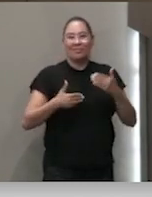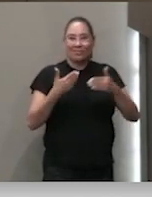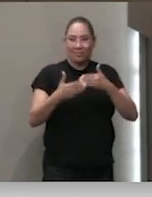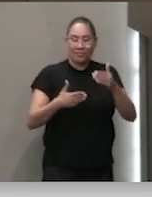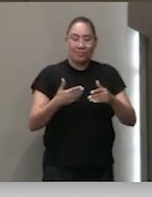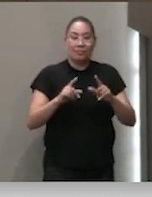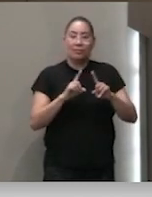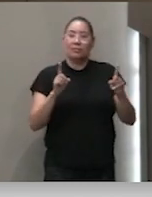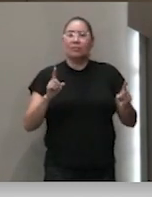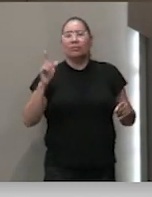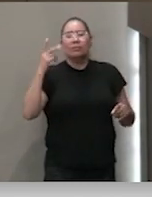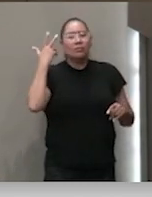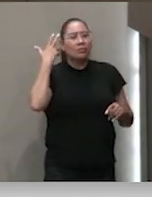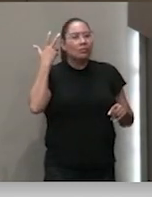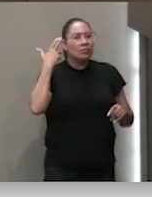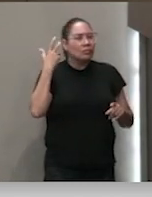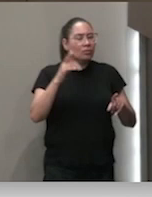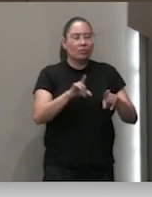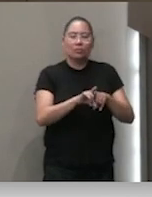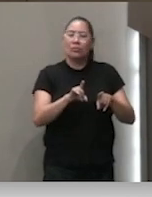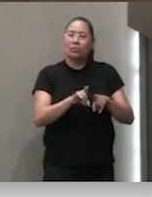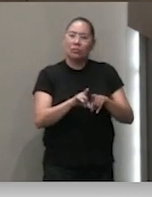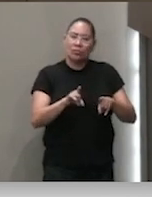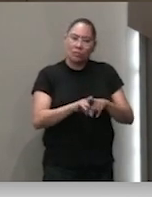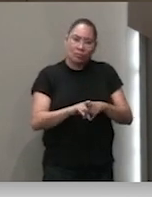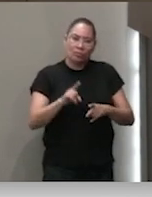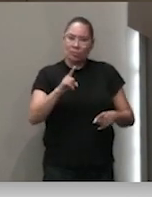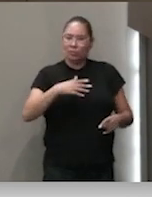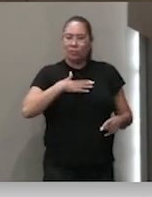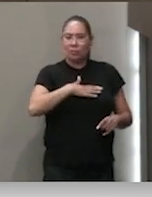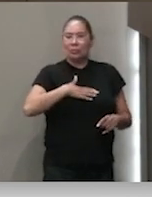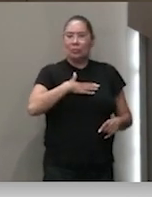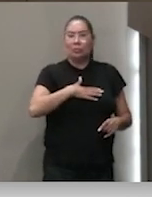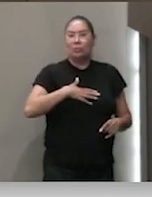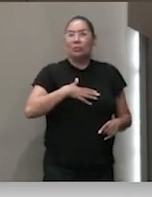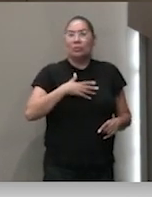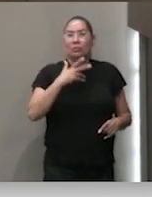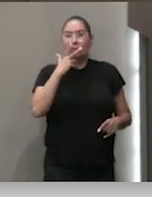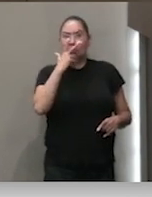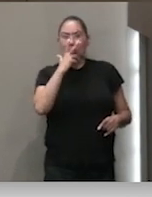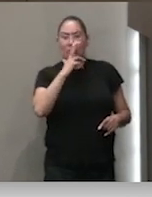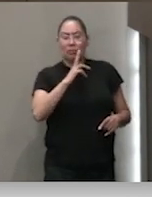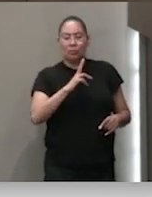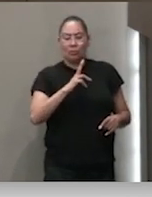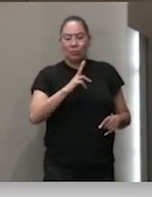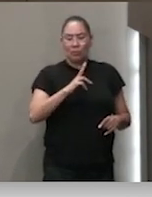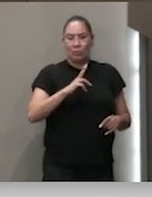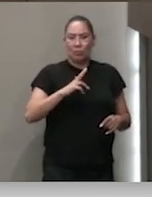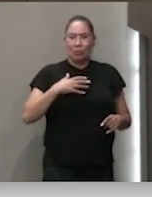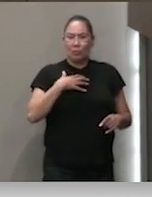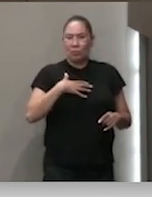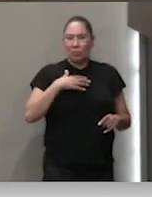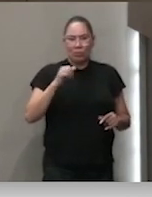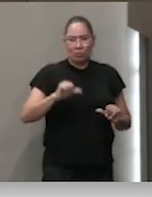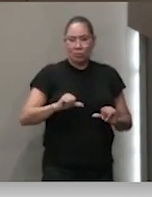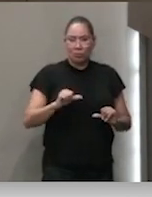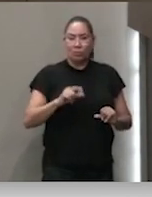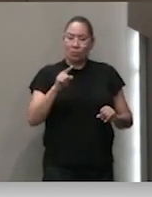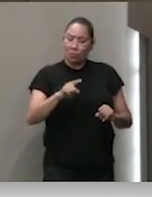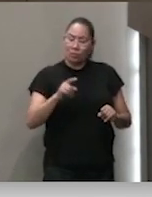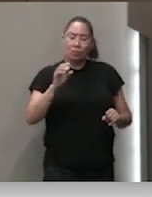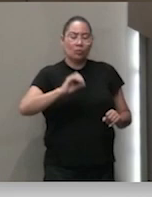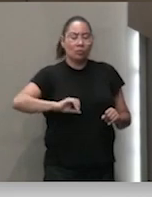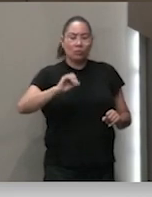Então, é do jogo também. Então, não se sinta de forma nenhuma diminuído por isso. O senhor é uma grande pessoa e